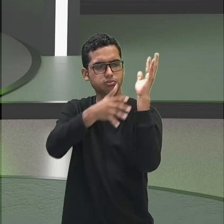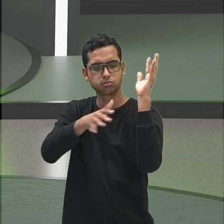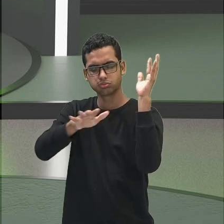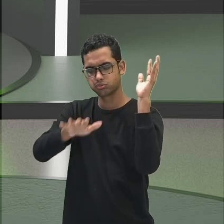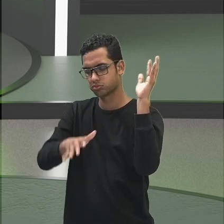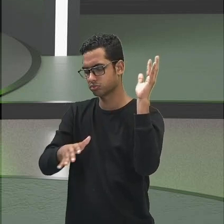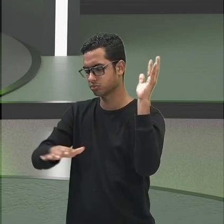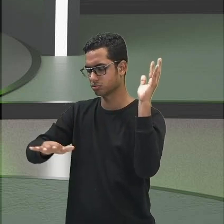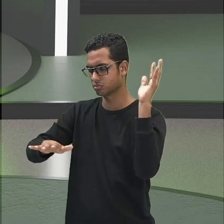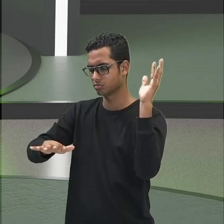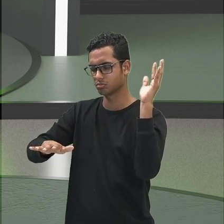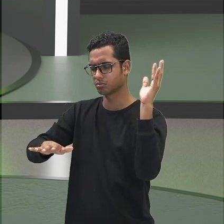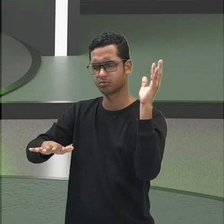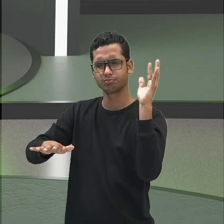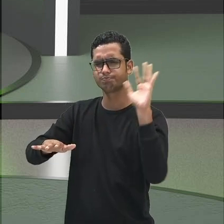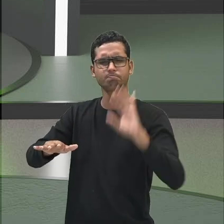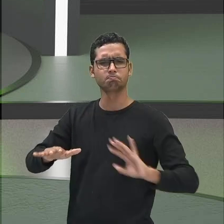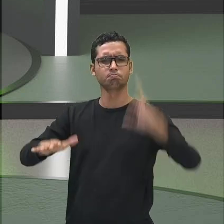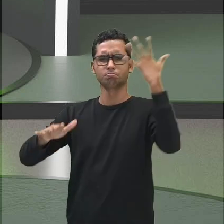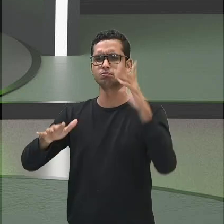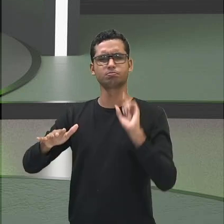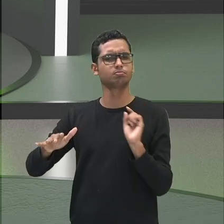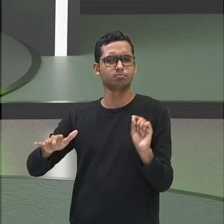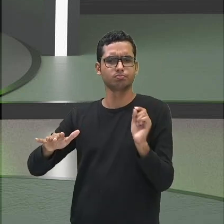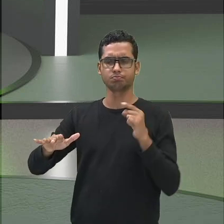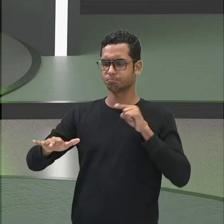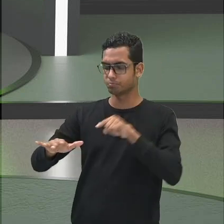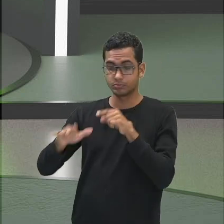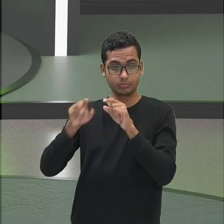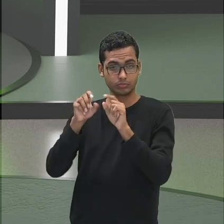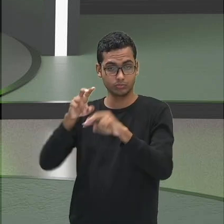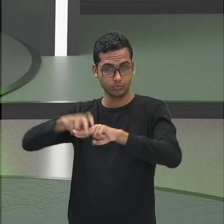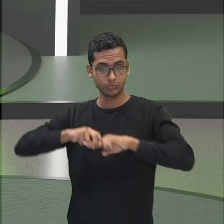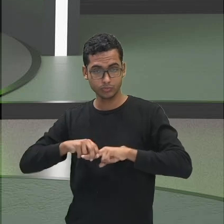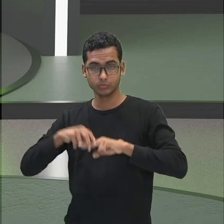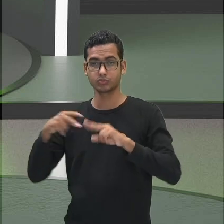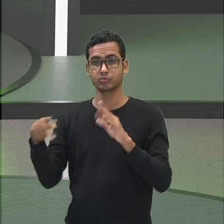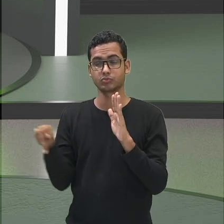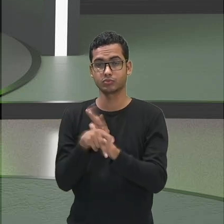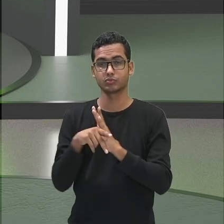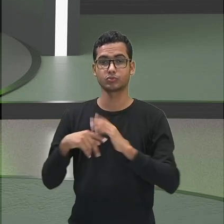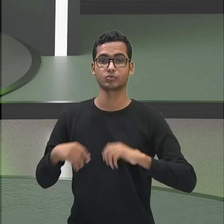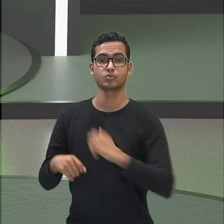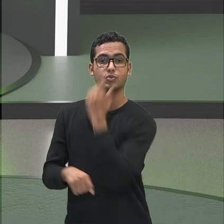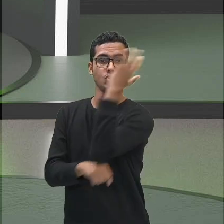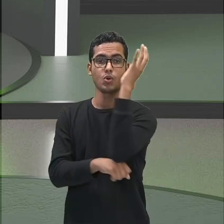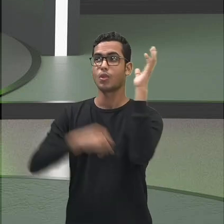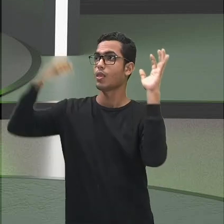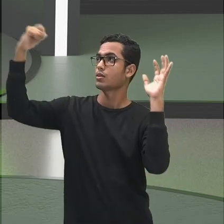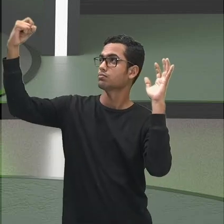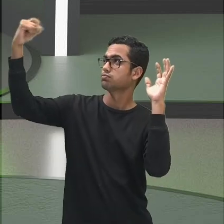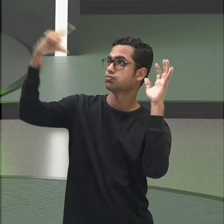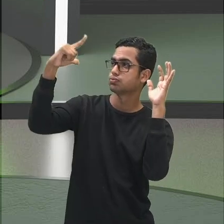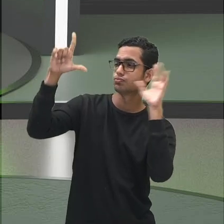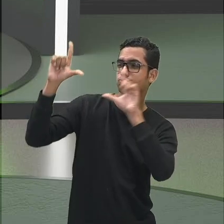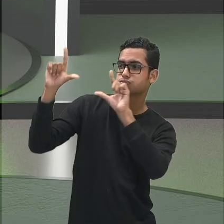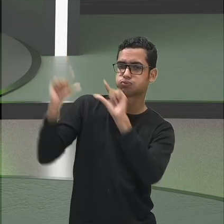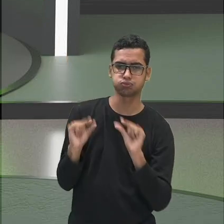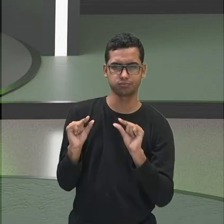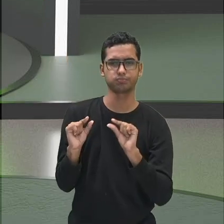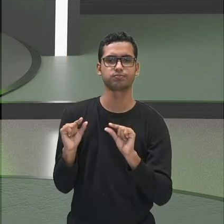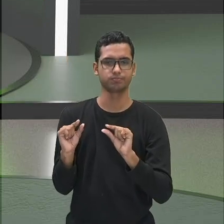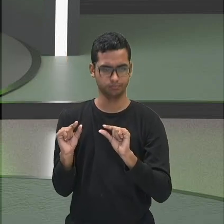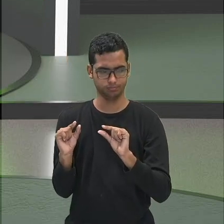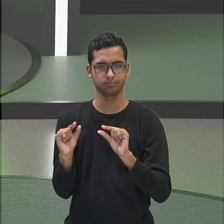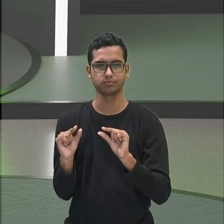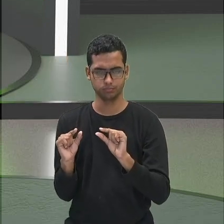acontece porque há uma diminuição da luz. Essa diminuição da luz